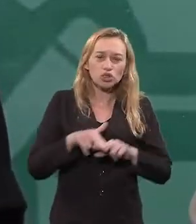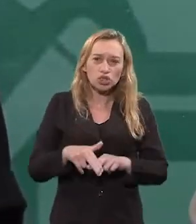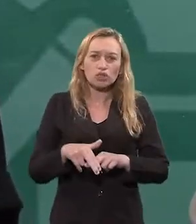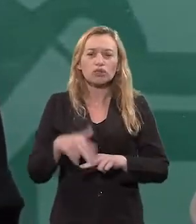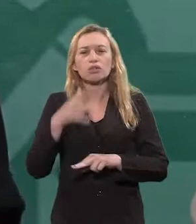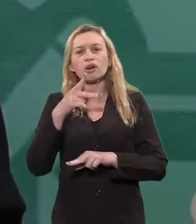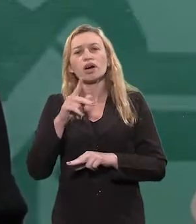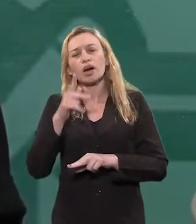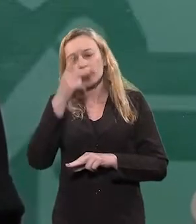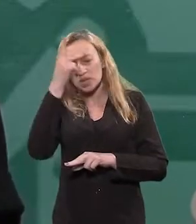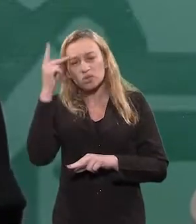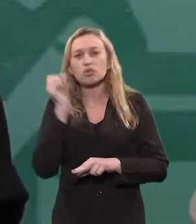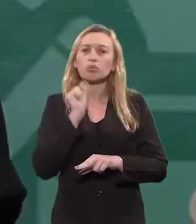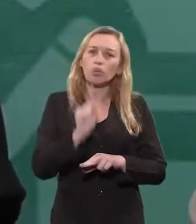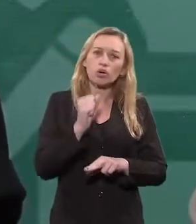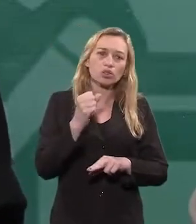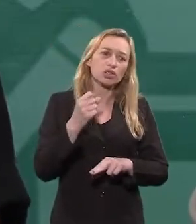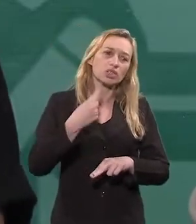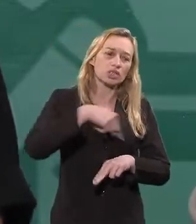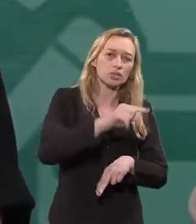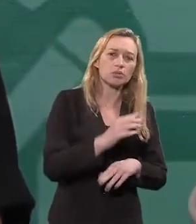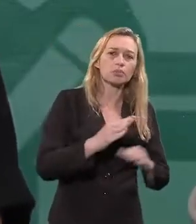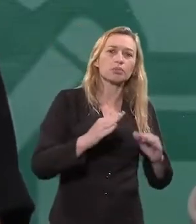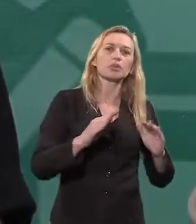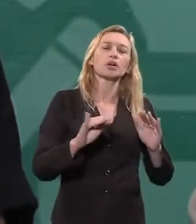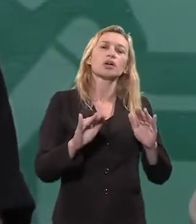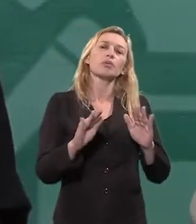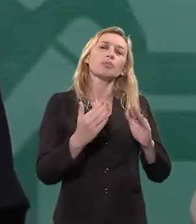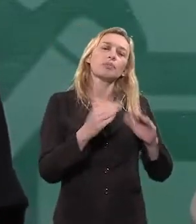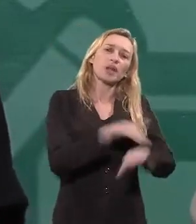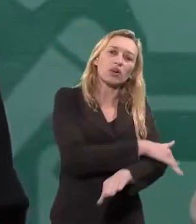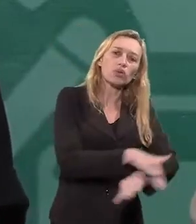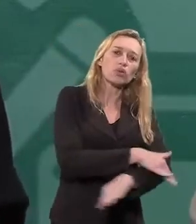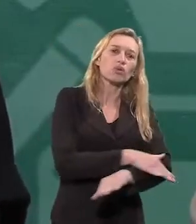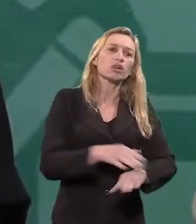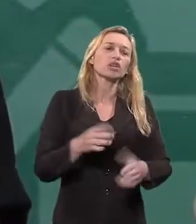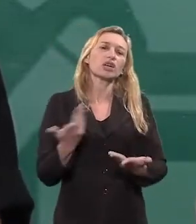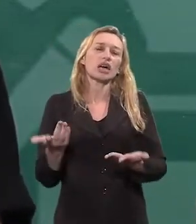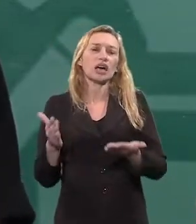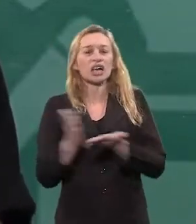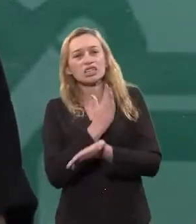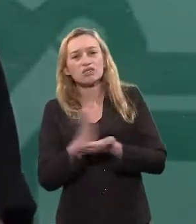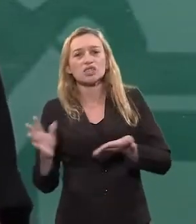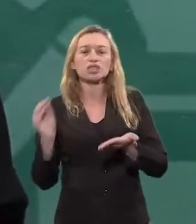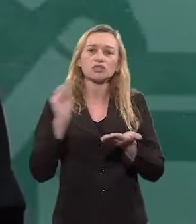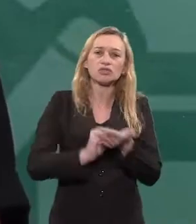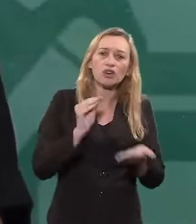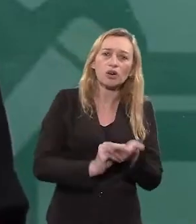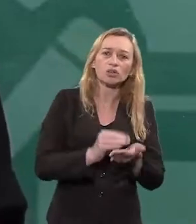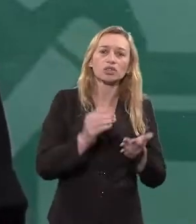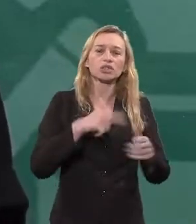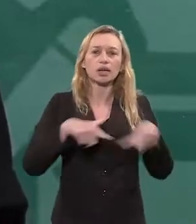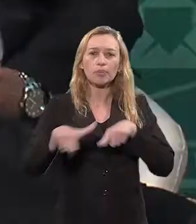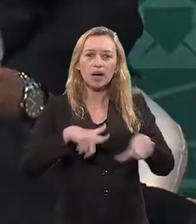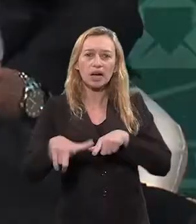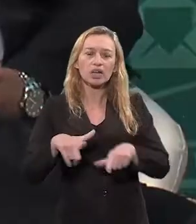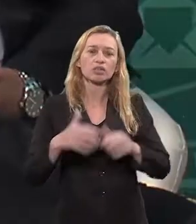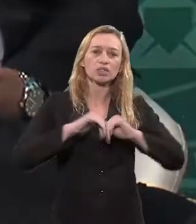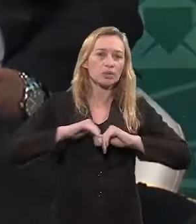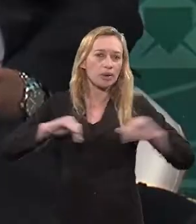razões porque uma pessoa pode ir para a rua. As principais que a gente vê são desemprego, rompimento de vínculos